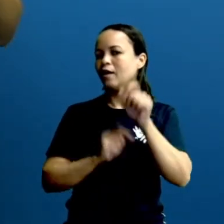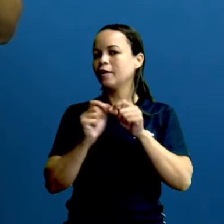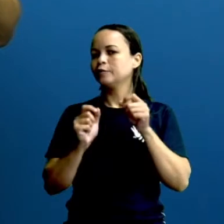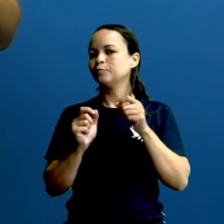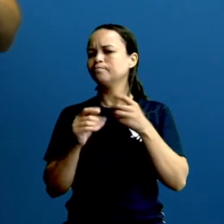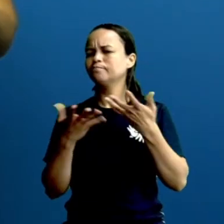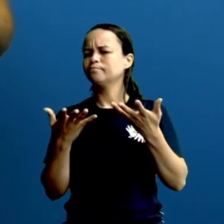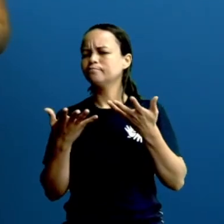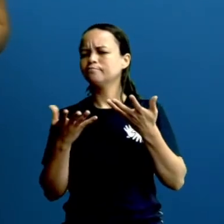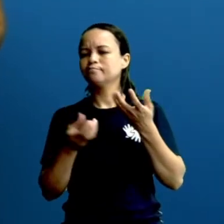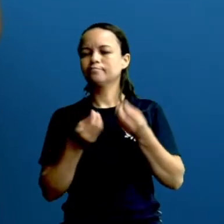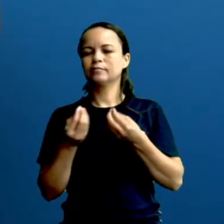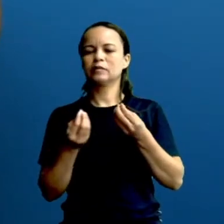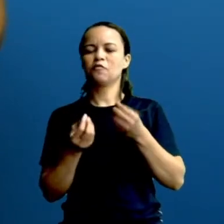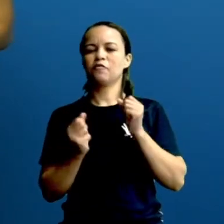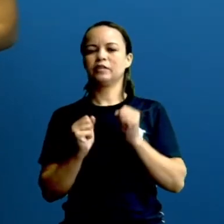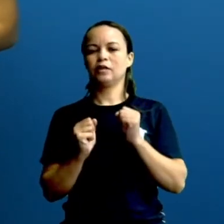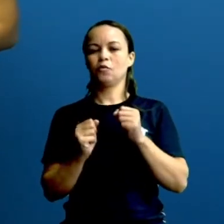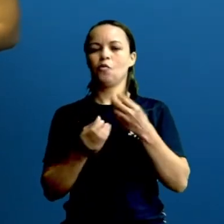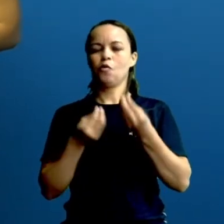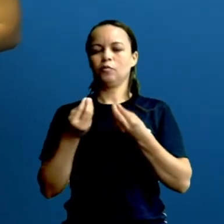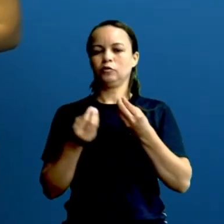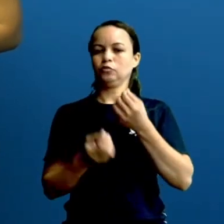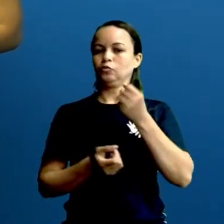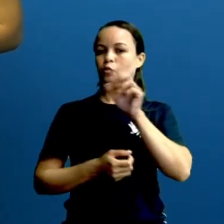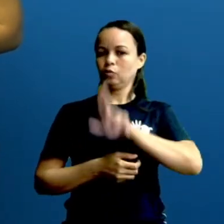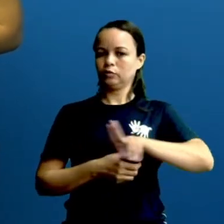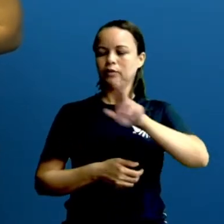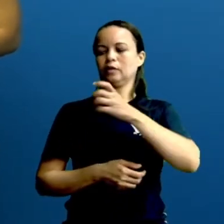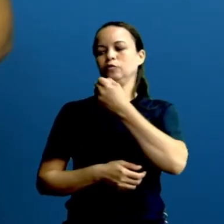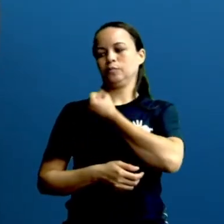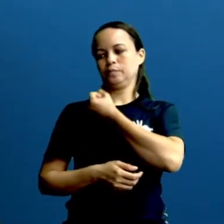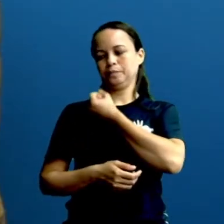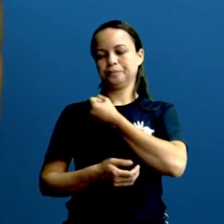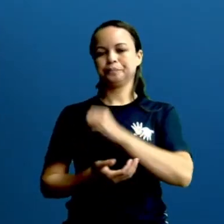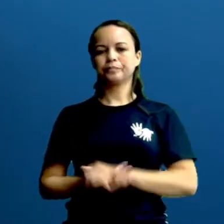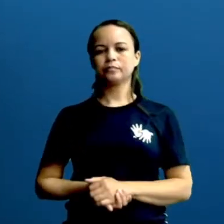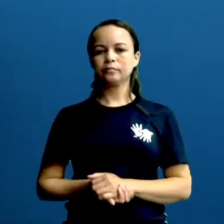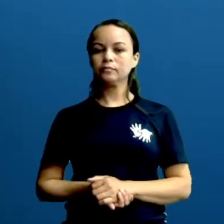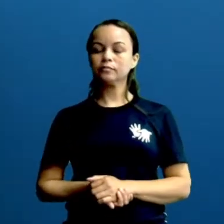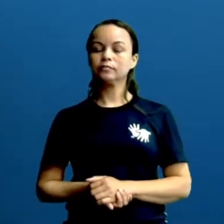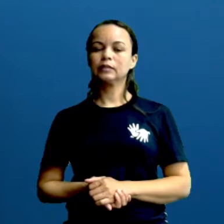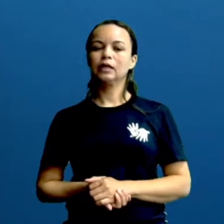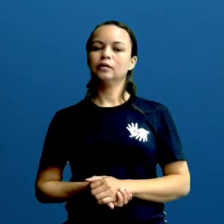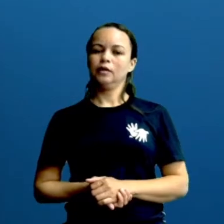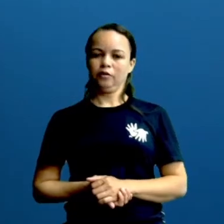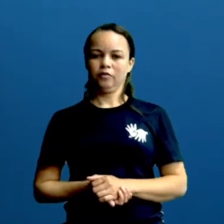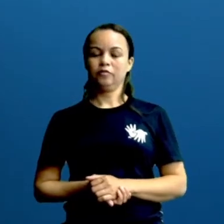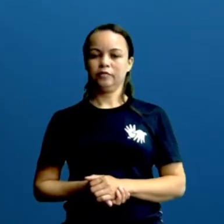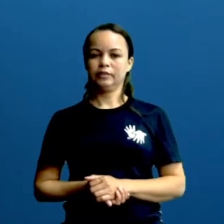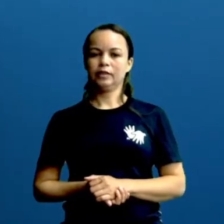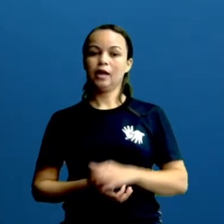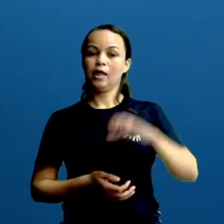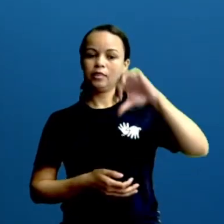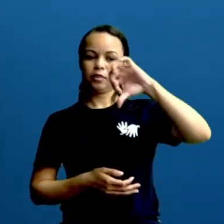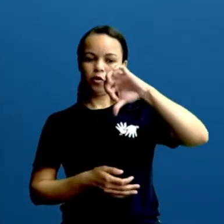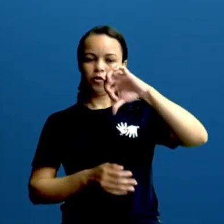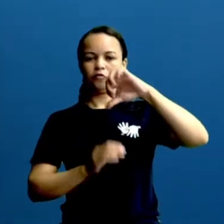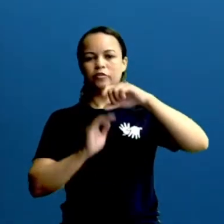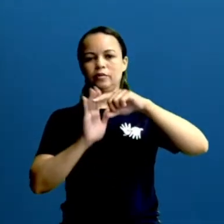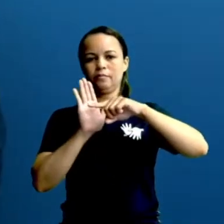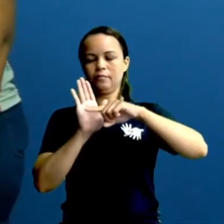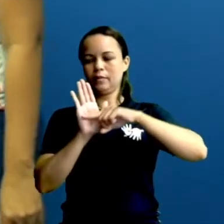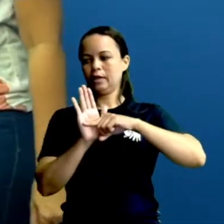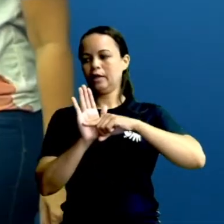vamos ver como é que a gente pode fazer isso usando os nossos algarismos, ó. Eu vou fazer 9